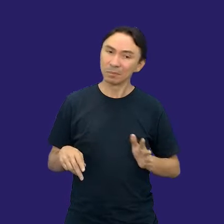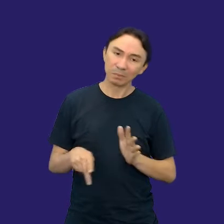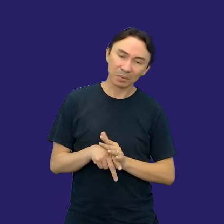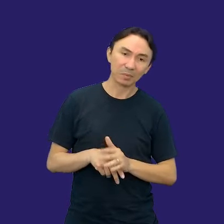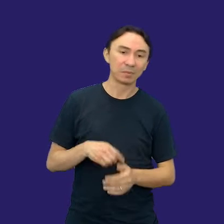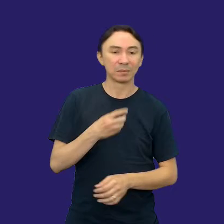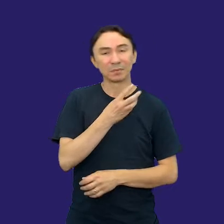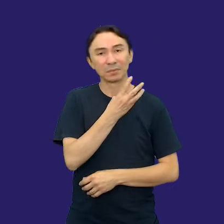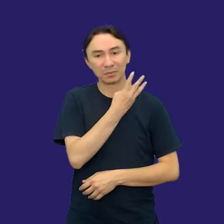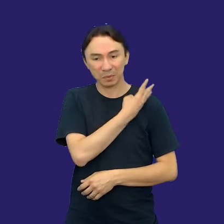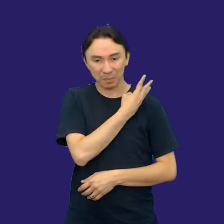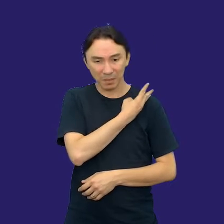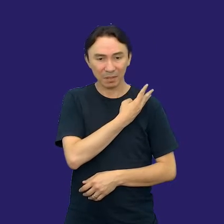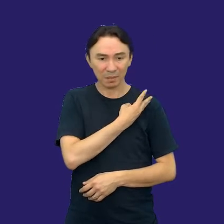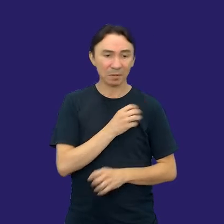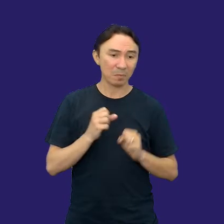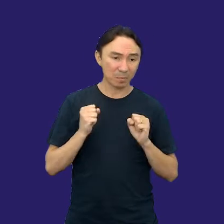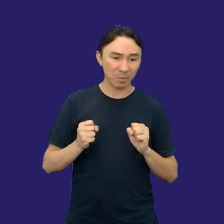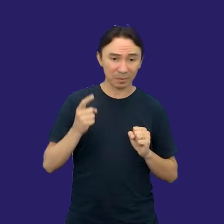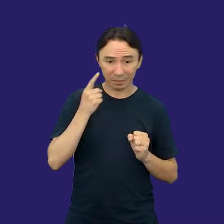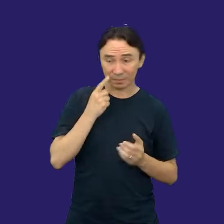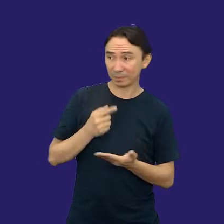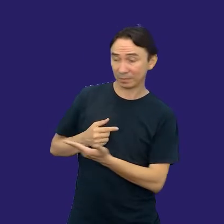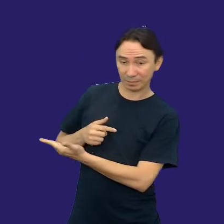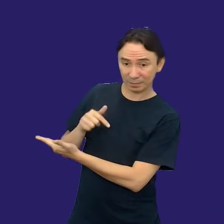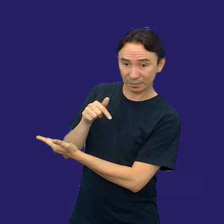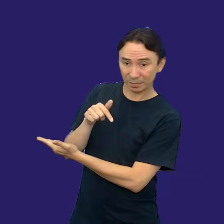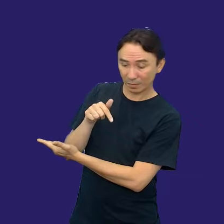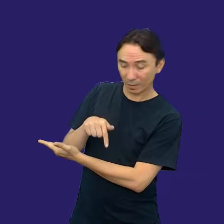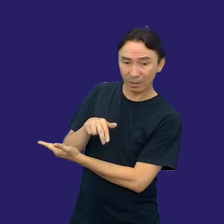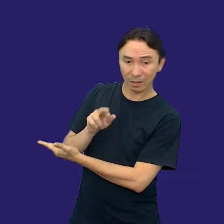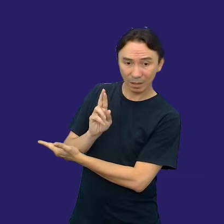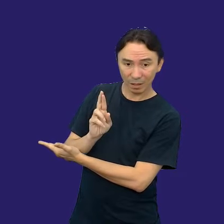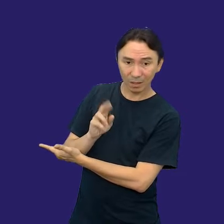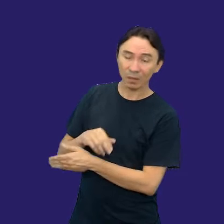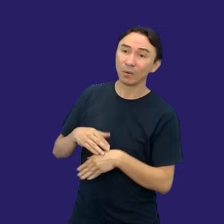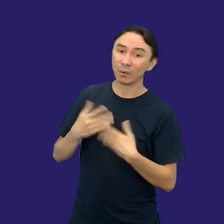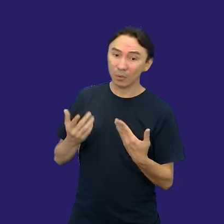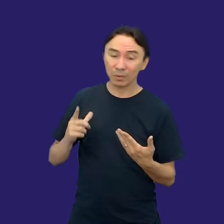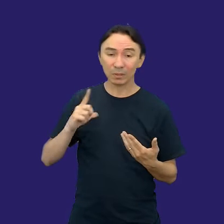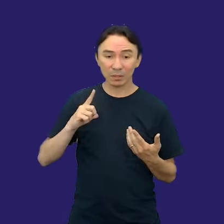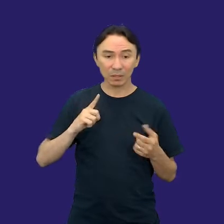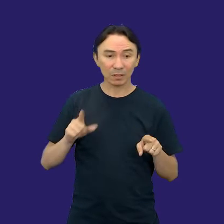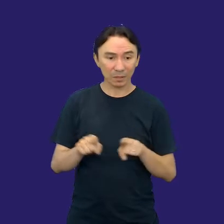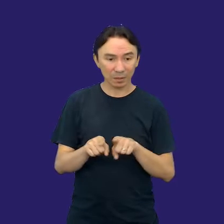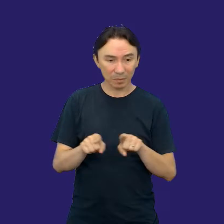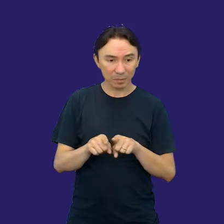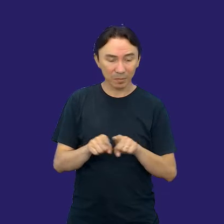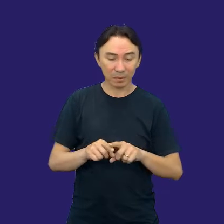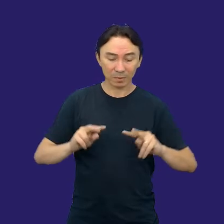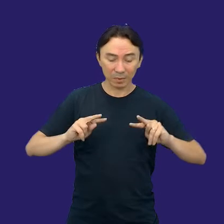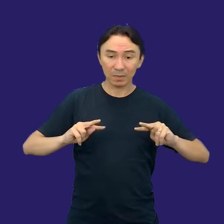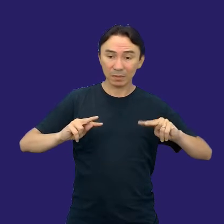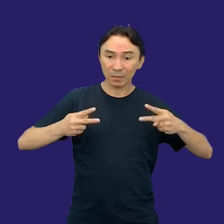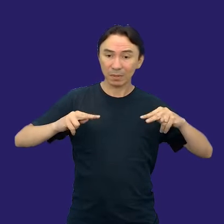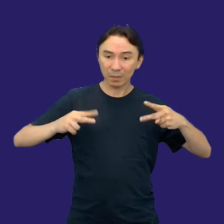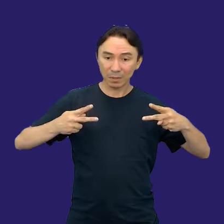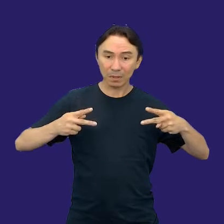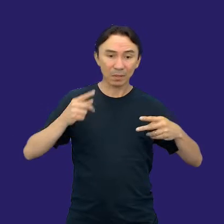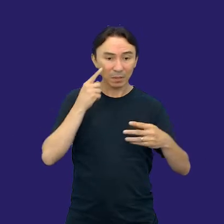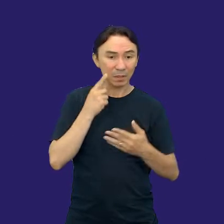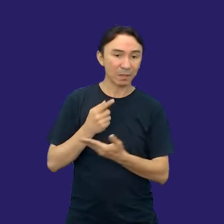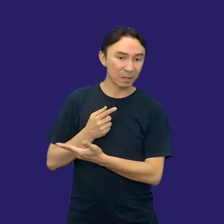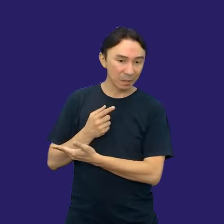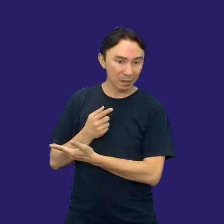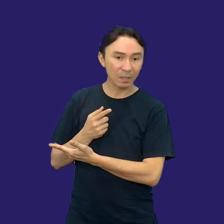o QR Code, né, que está aparecendo aí para vocês, ou clicar aqui no link